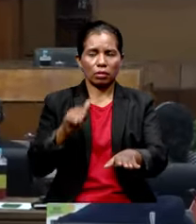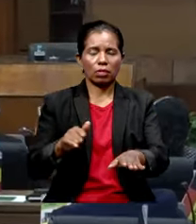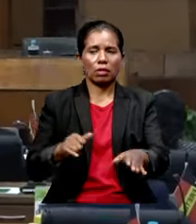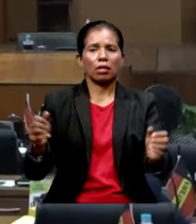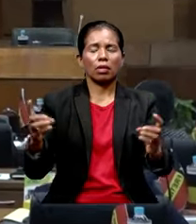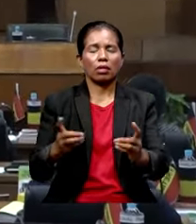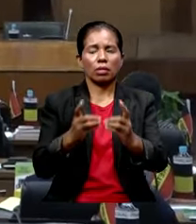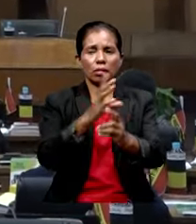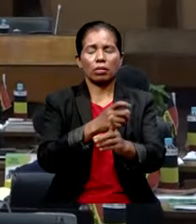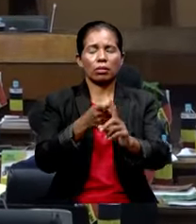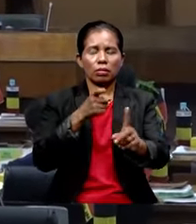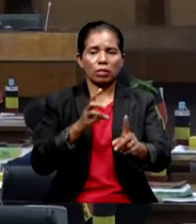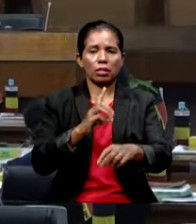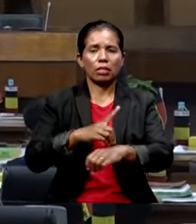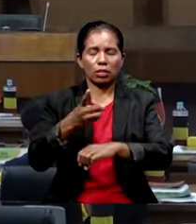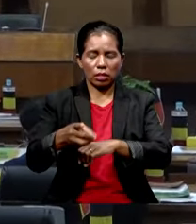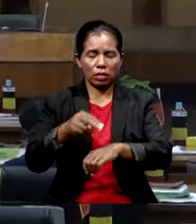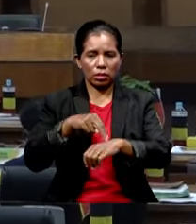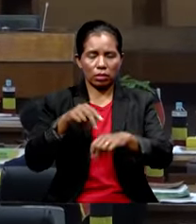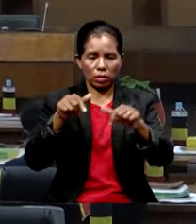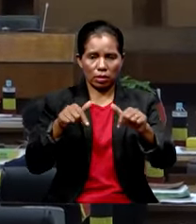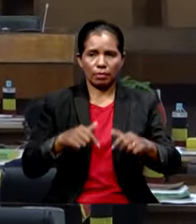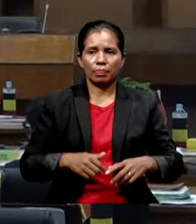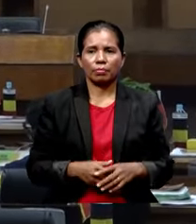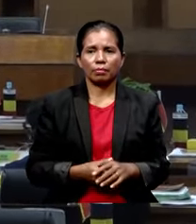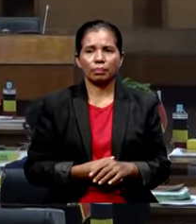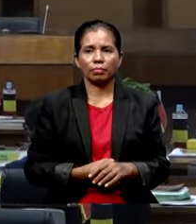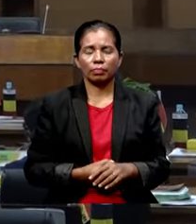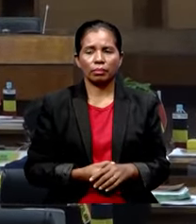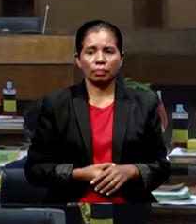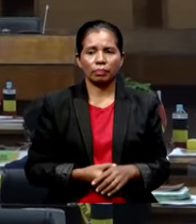diretamente usi calamidade dane. Adriano Verdial, Marito da Costa, GMN.